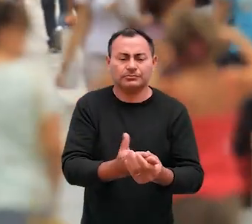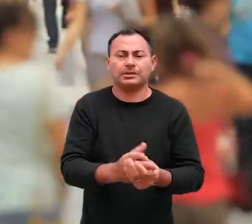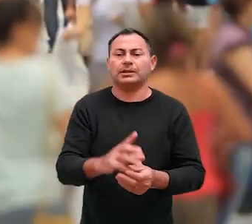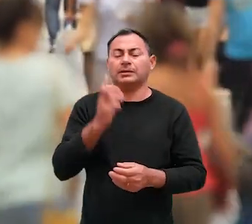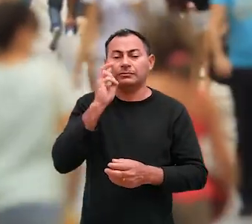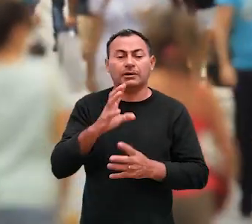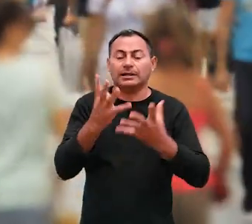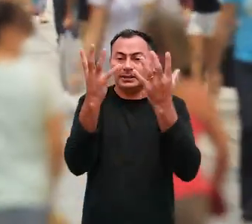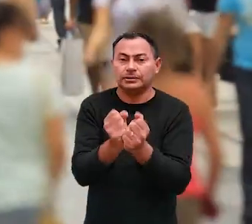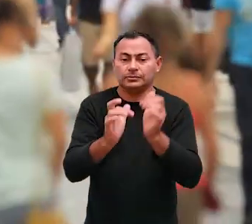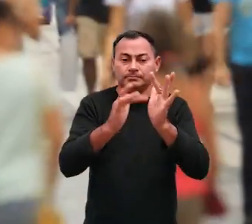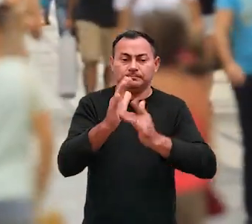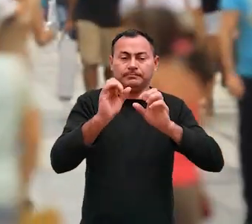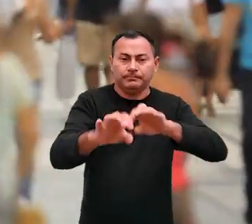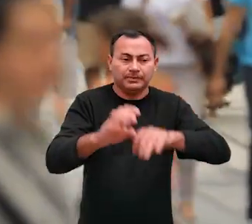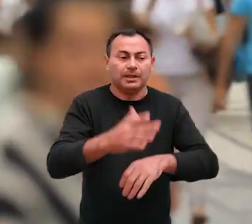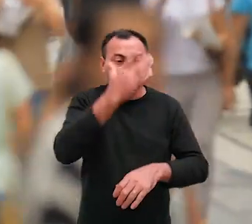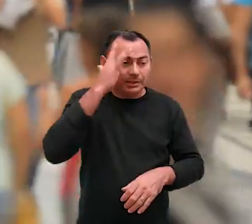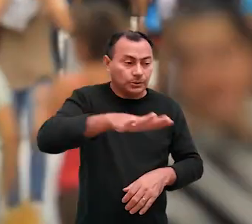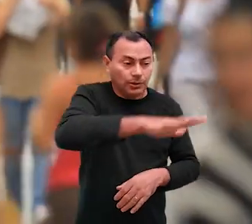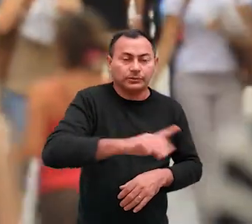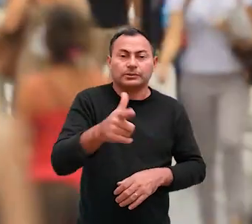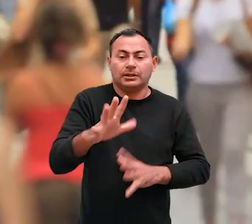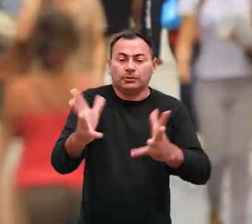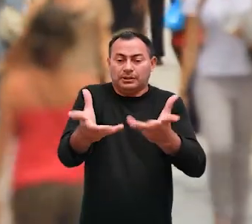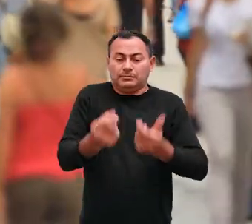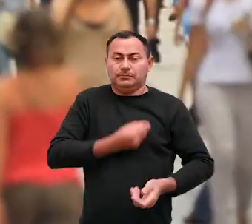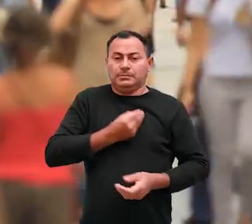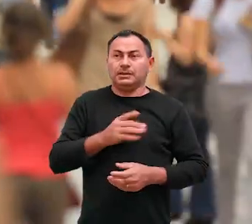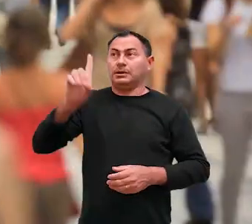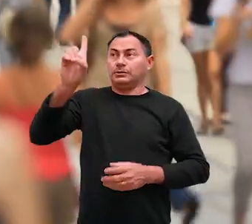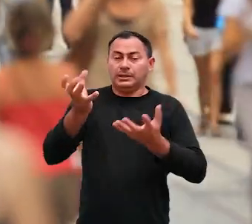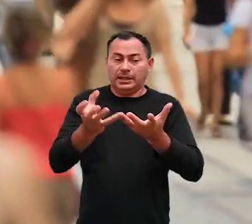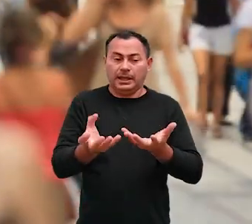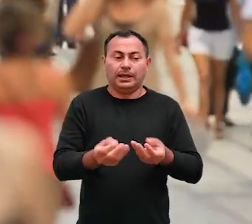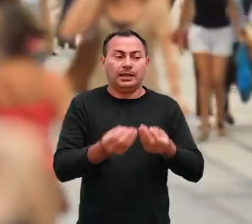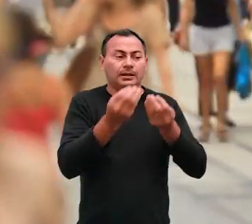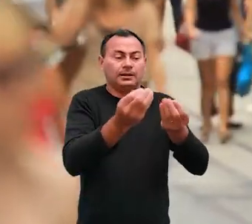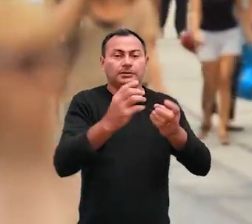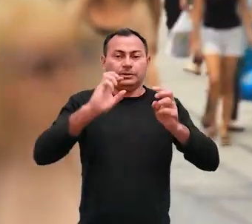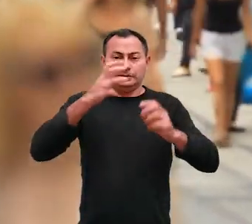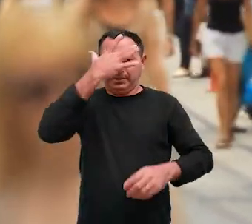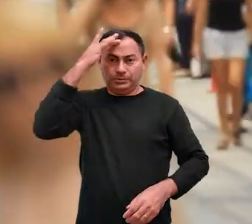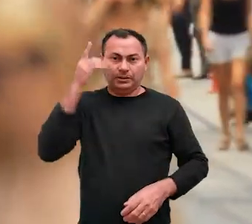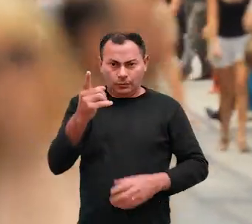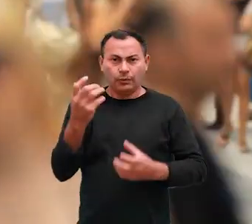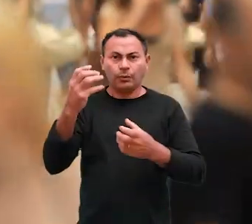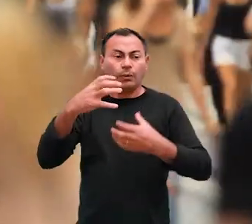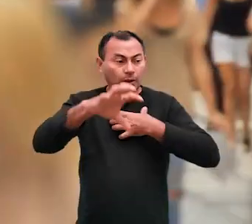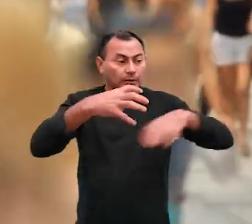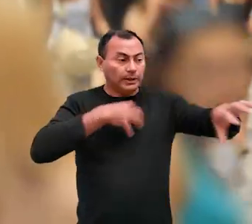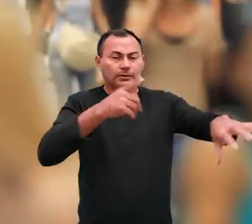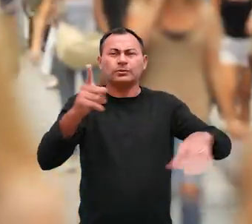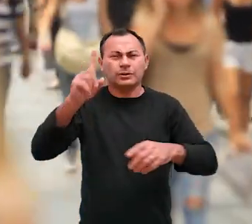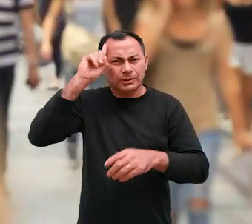que Jesus veio dar. Elas não têm a qualidade de vida que Deus quer para o homem. Coloque-se no lugar delas. Você também um dia esteve